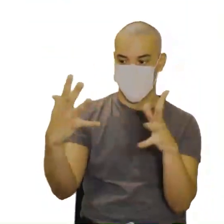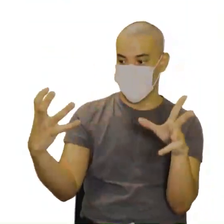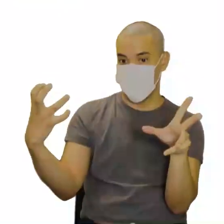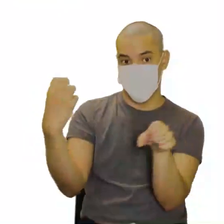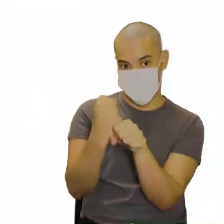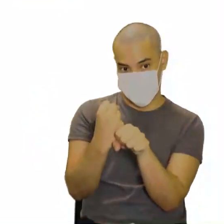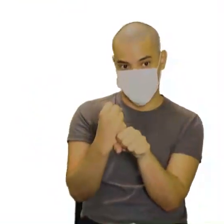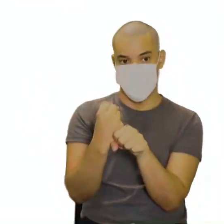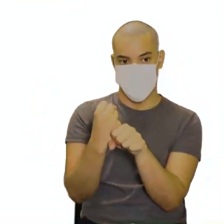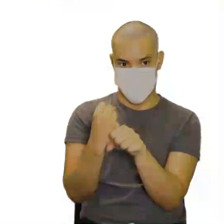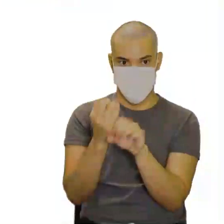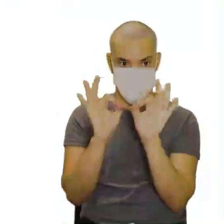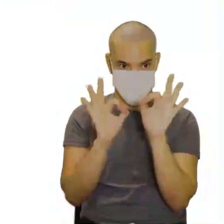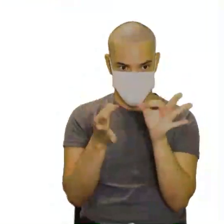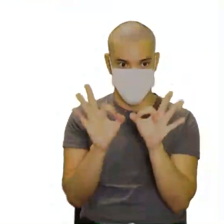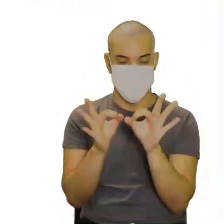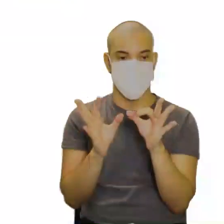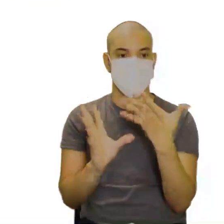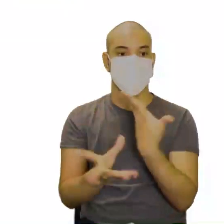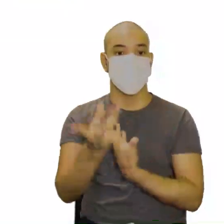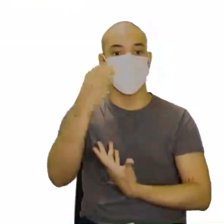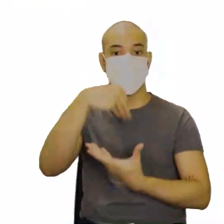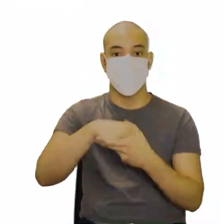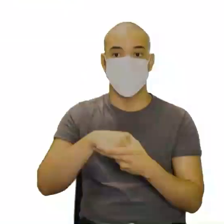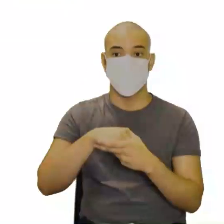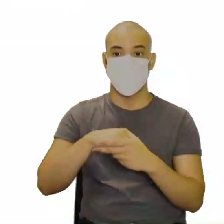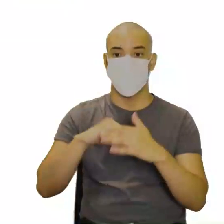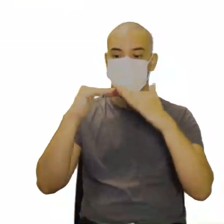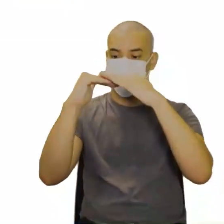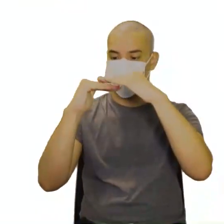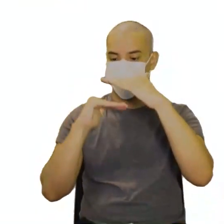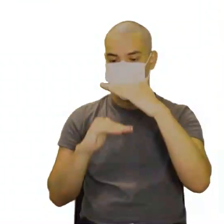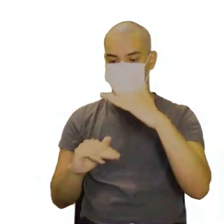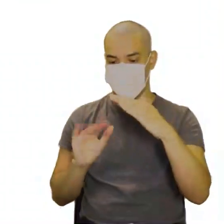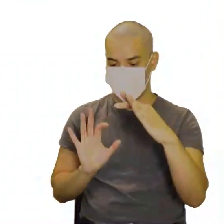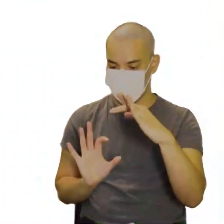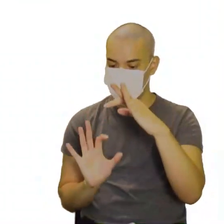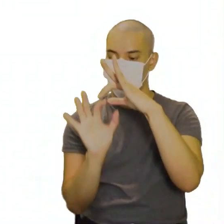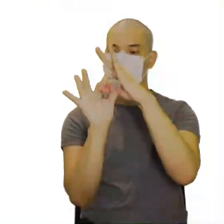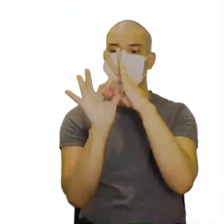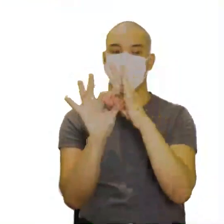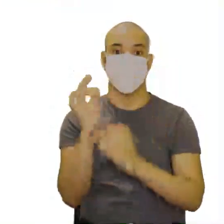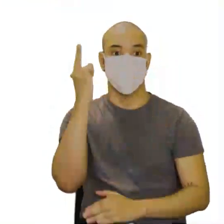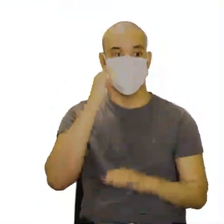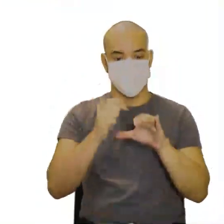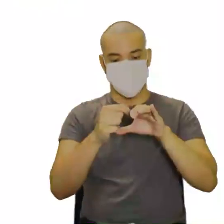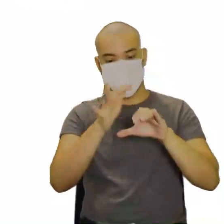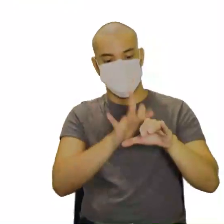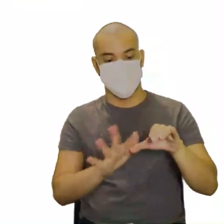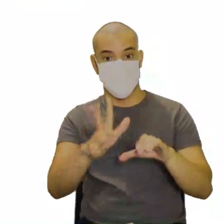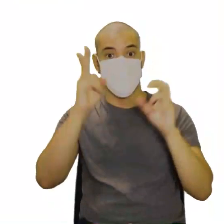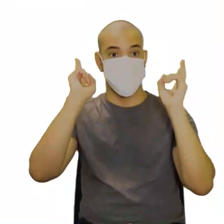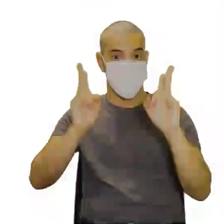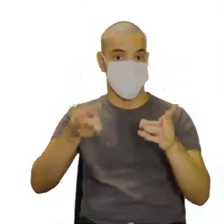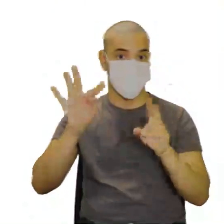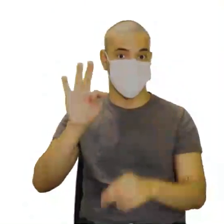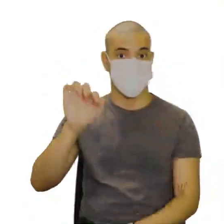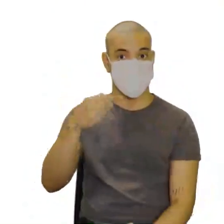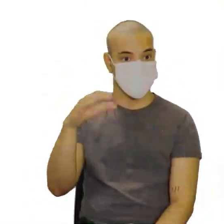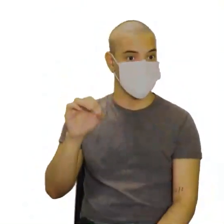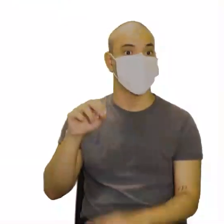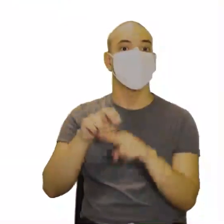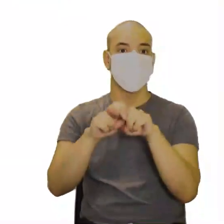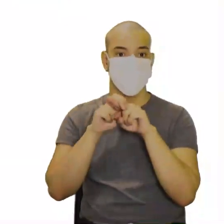essas tensões, certo? Na associação em paralelo, a gente associa para alimentar o circuito a uma mesma tensão.